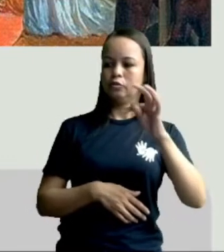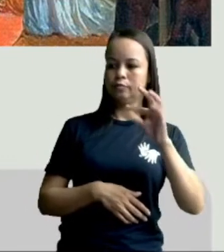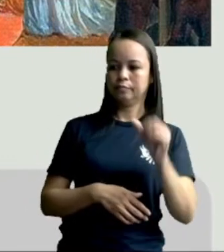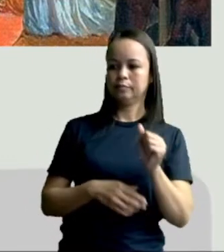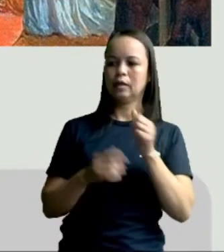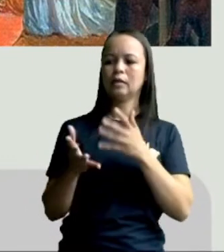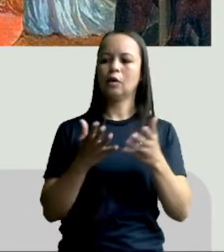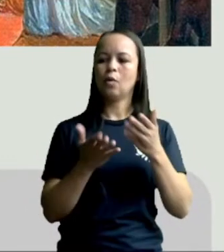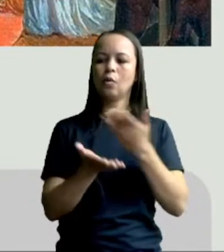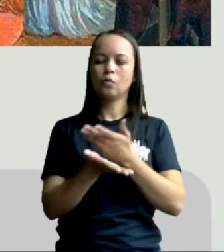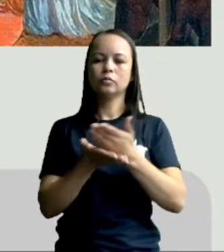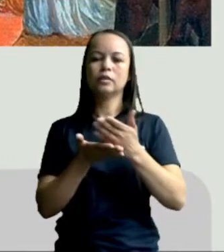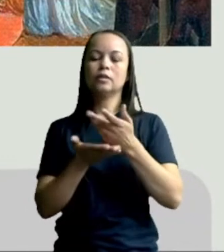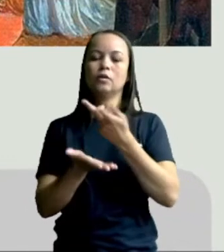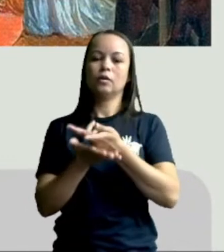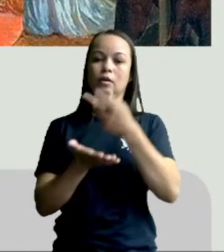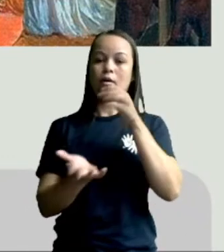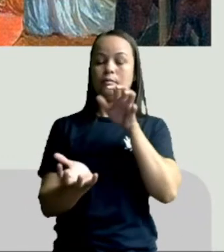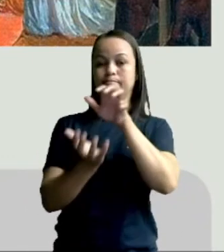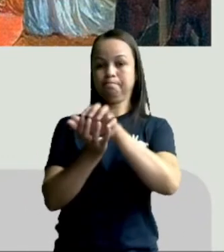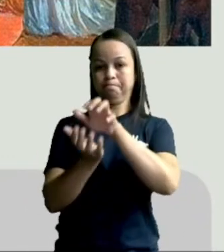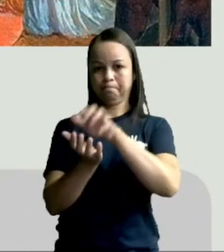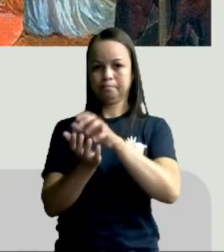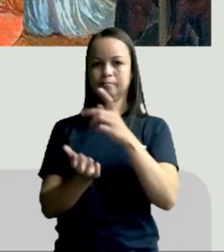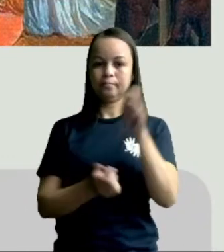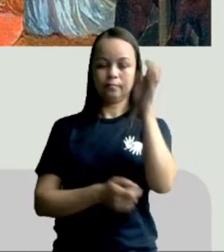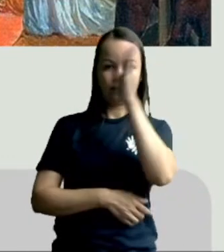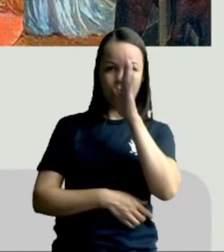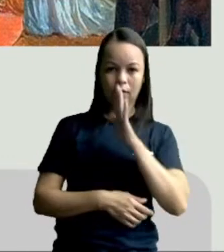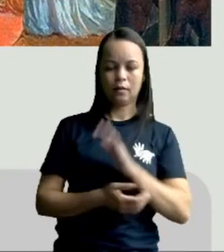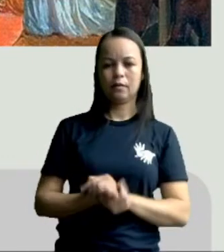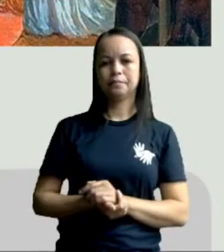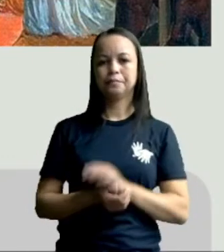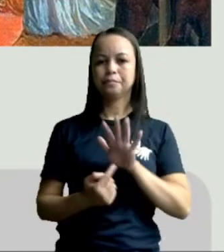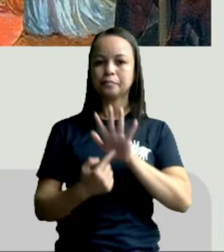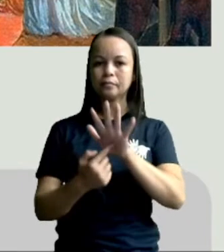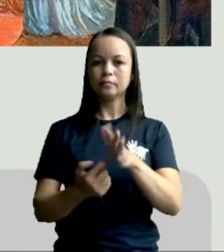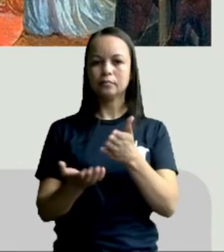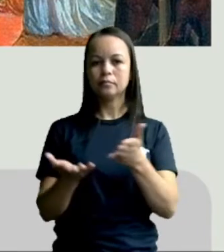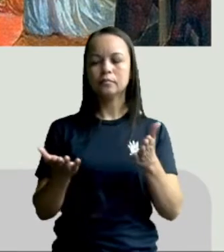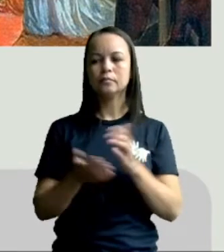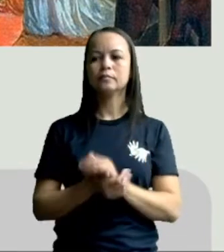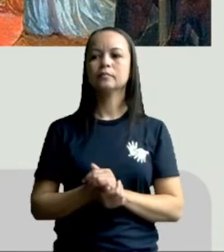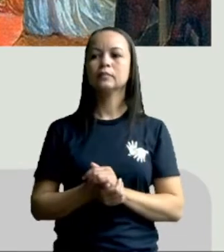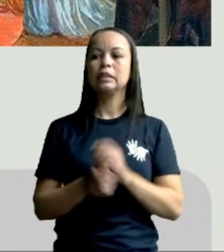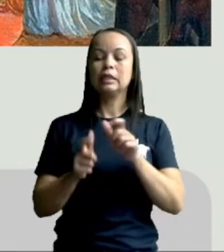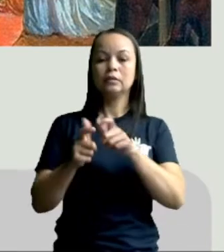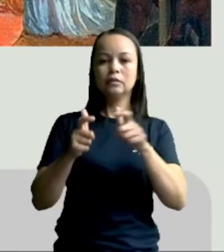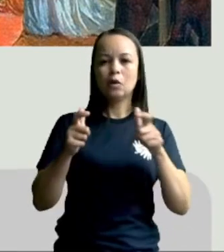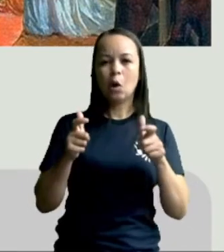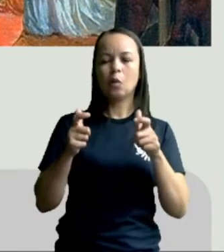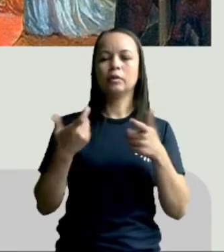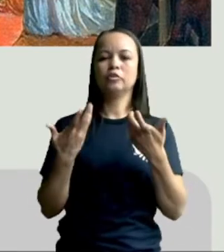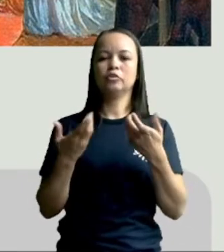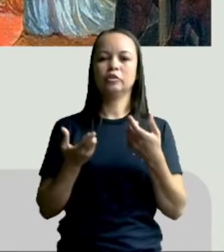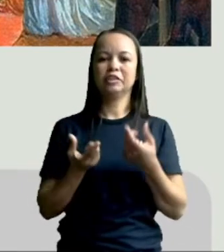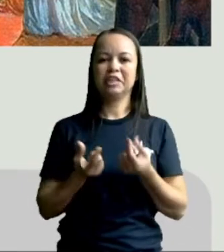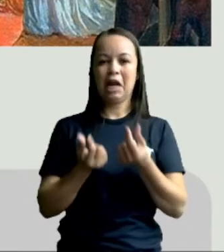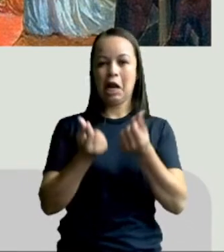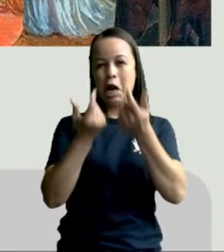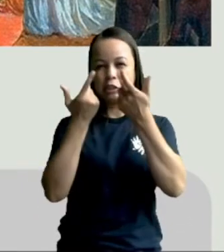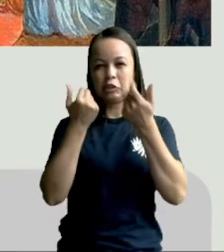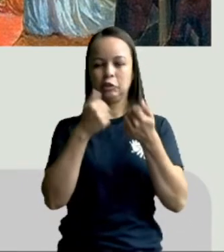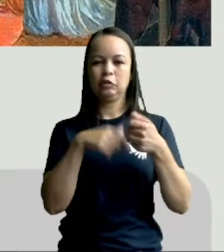de Pernambuco, no Brasil. Dentre as suas causas, destaca-se os enormes gastos da família real e